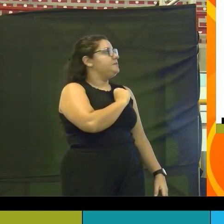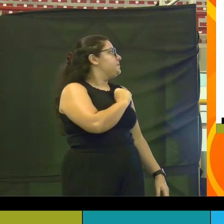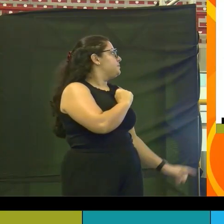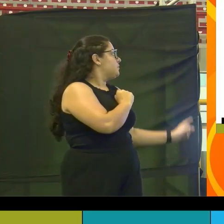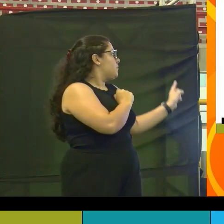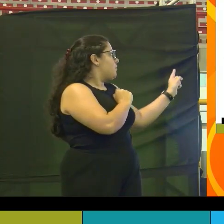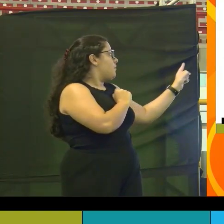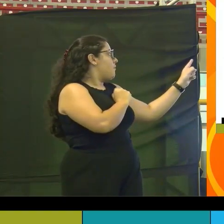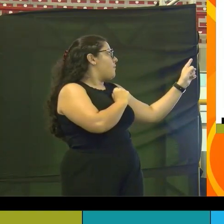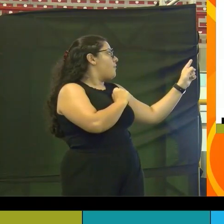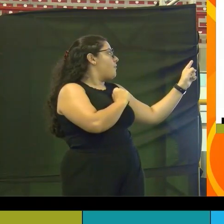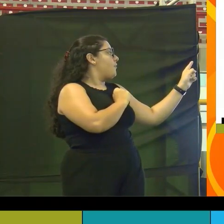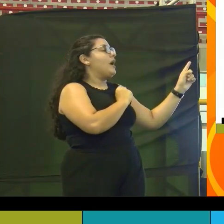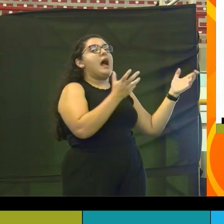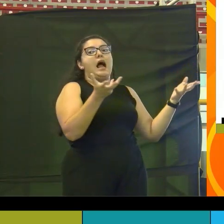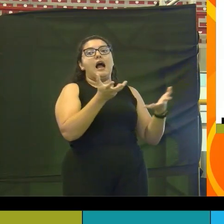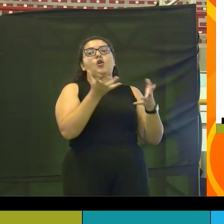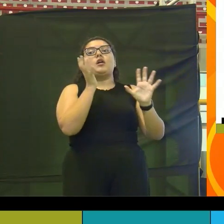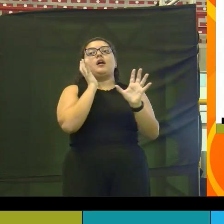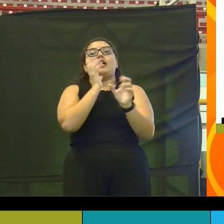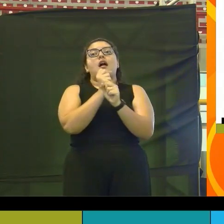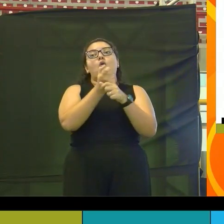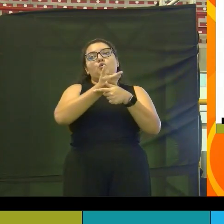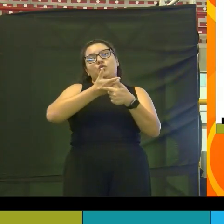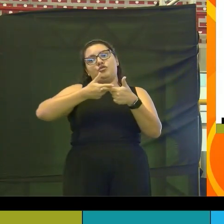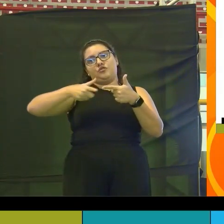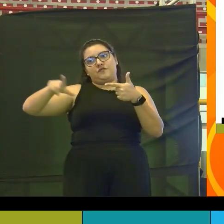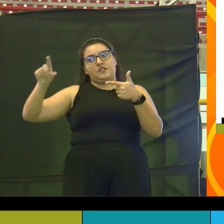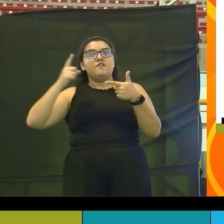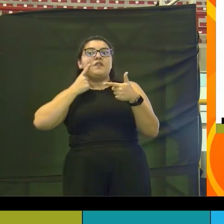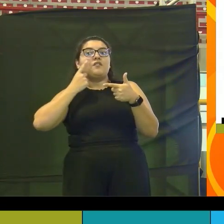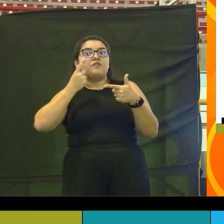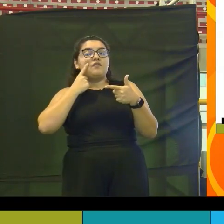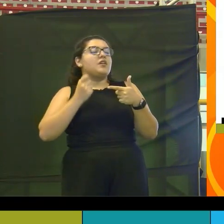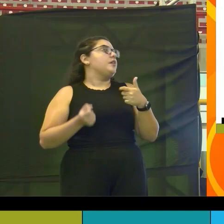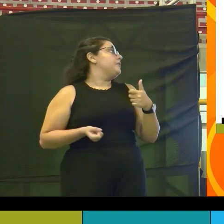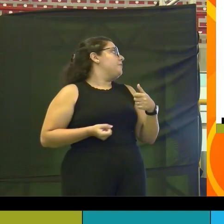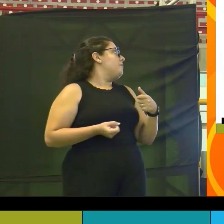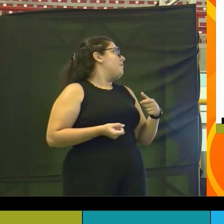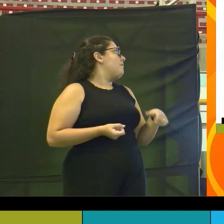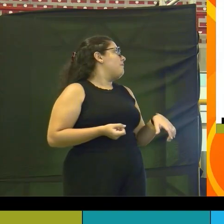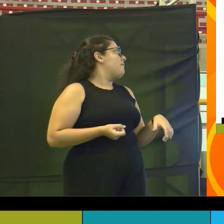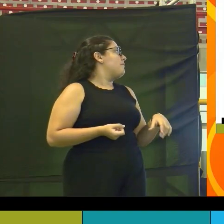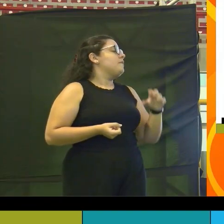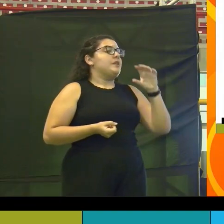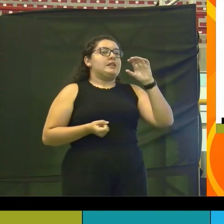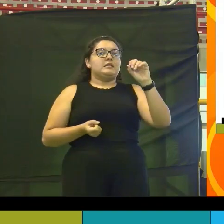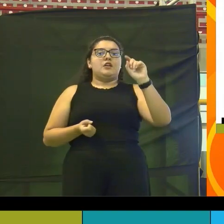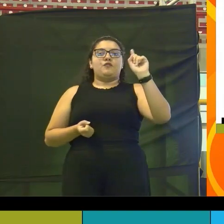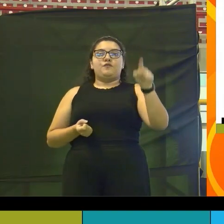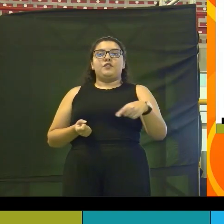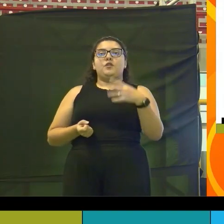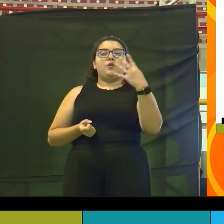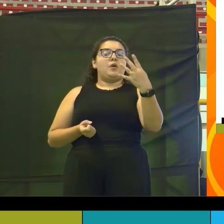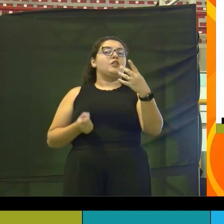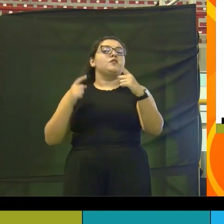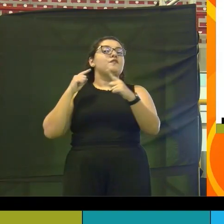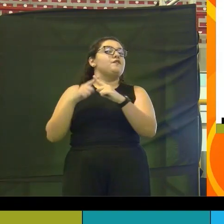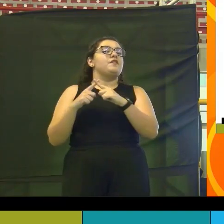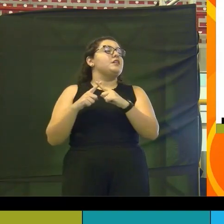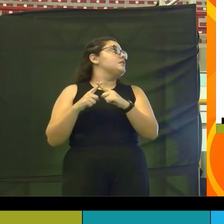14. Efetuando essa divisão aqui, nós vamos ter um valor de 0,4 vezes